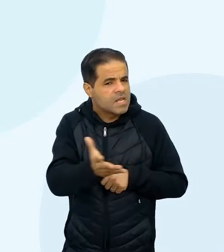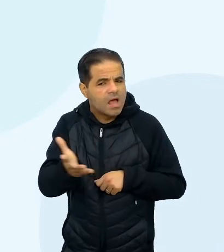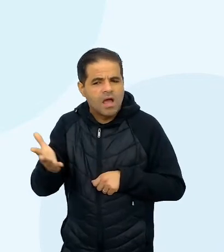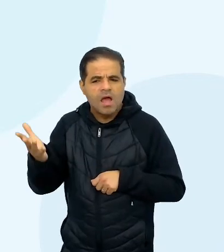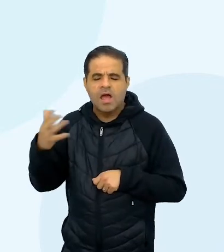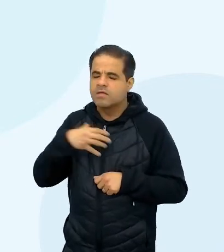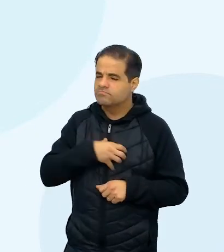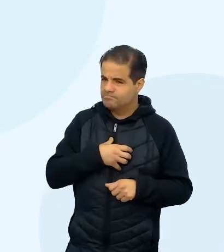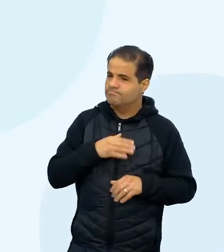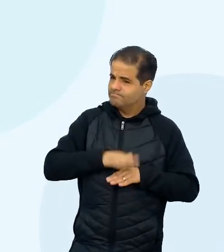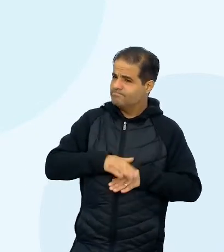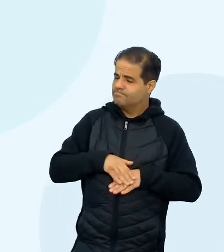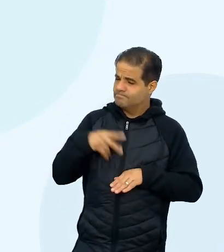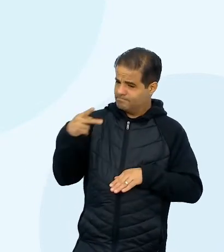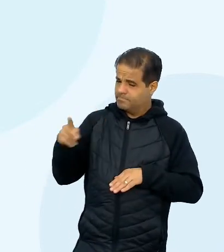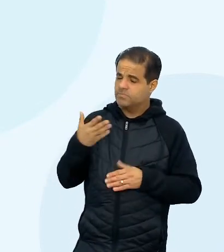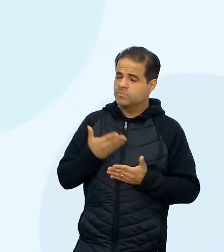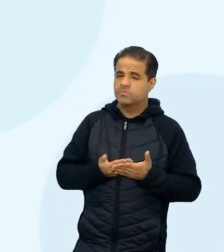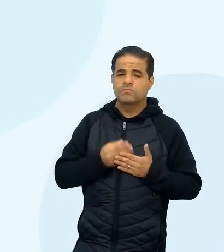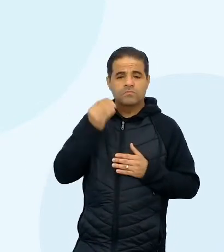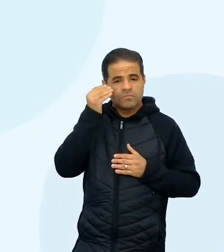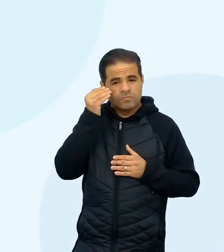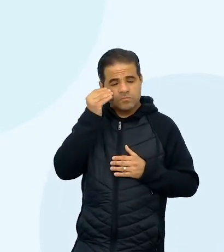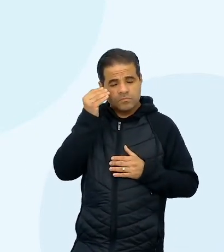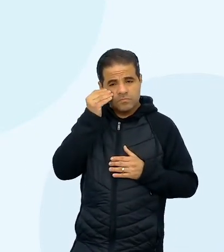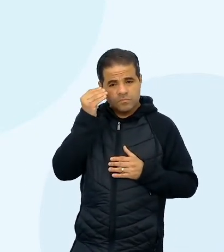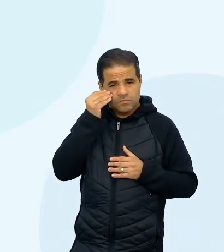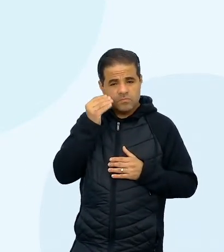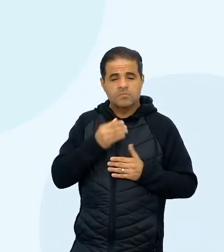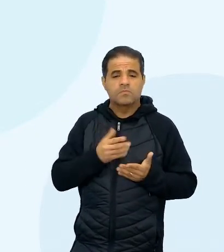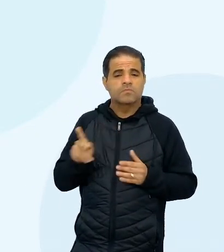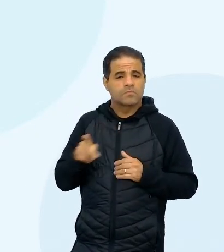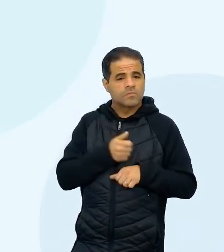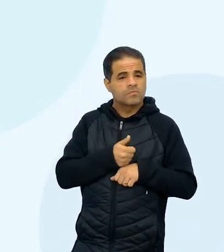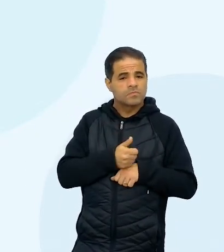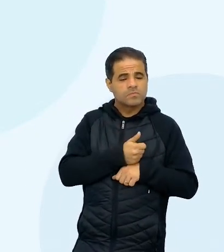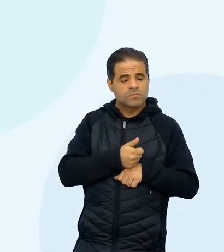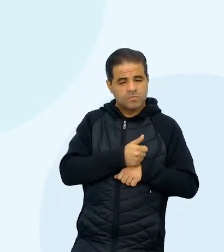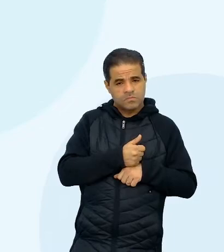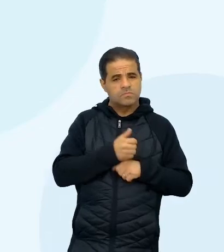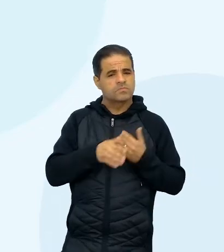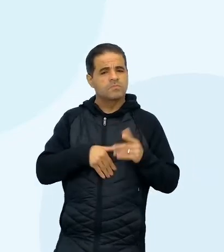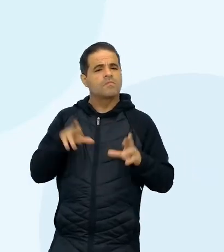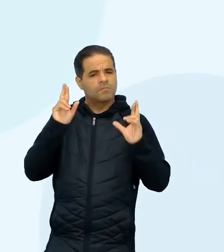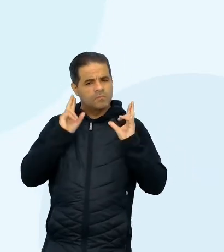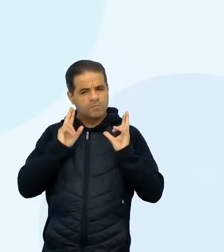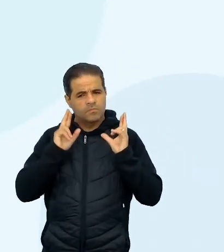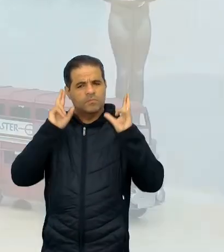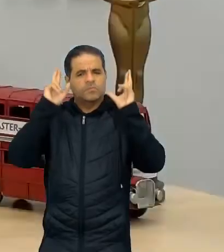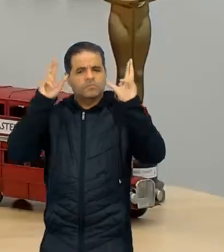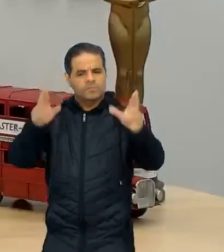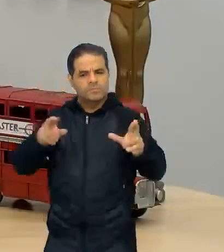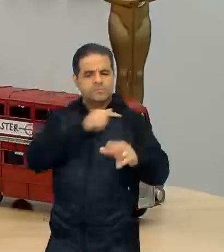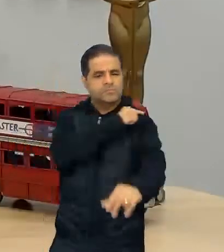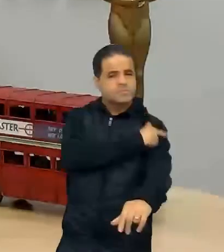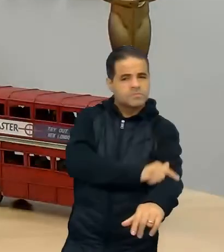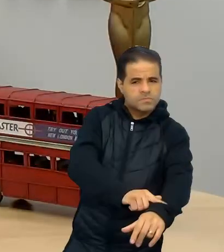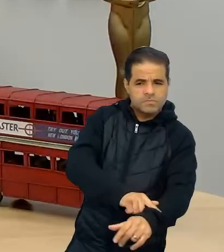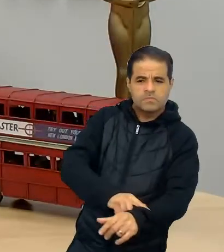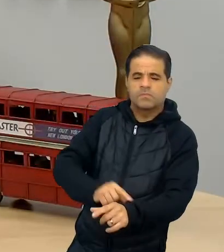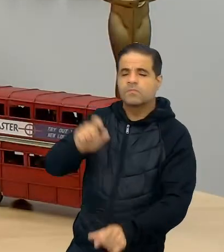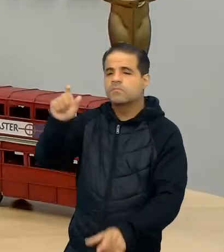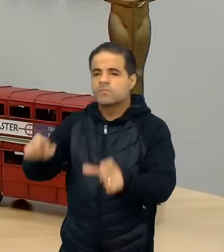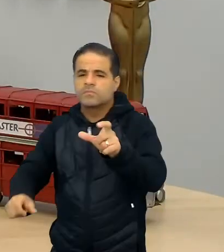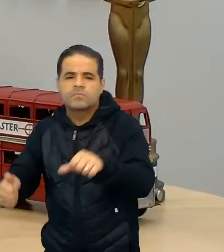aqui. Vocês, estudantes, vivenciem esse papel dos profissionais e, claro, com muito respeito. Lembrando sempre que esses